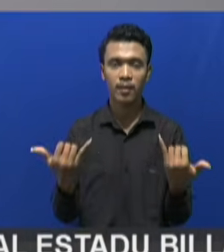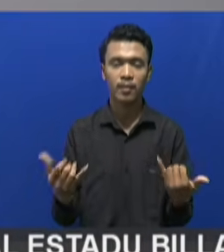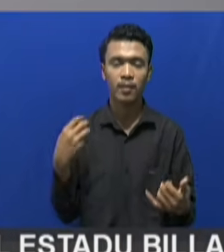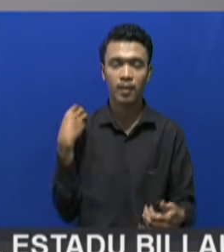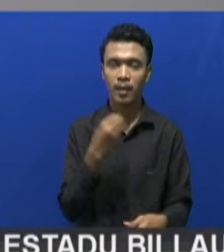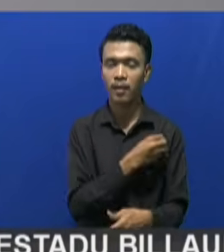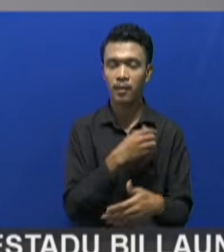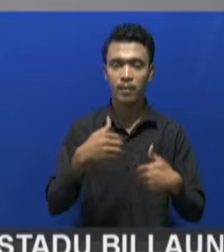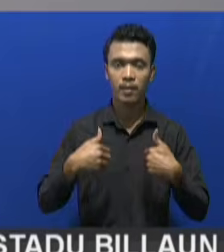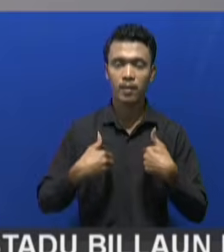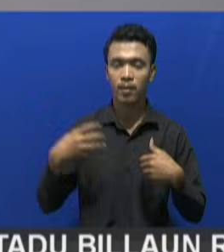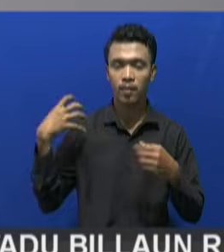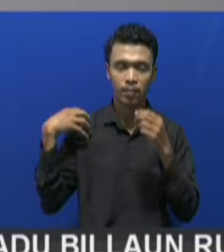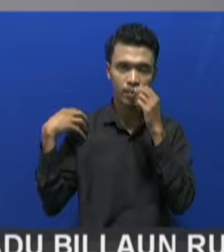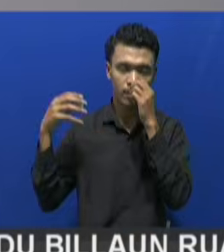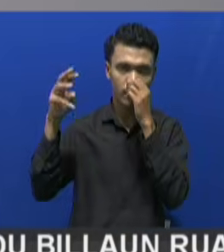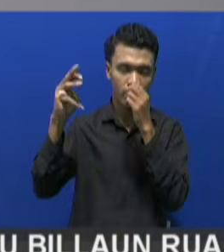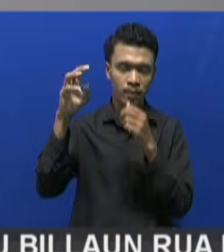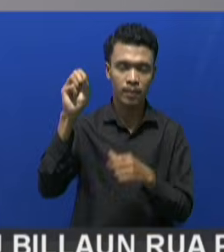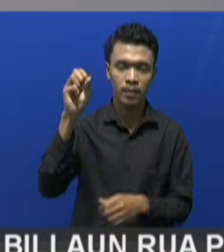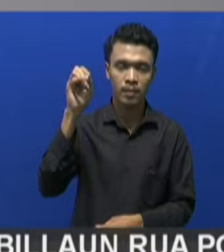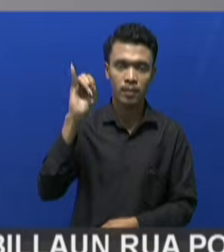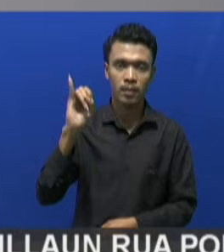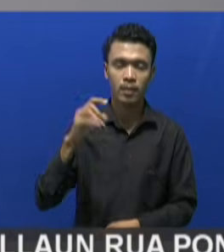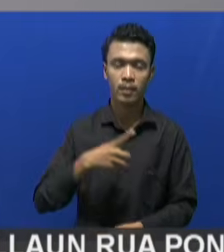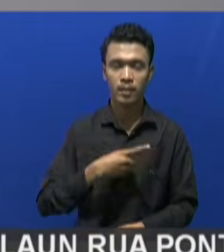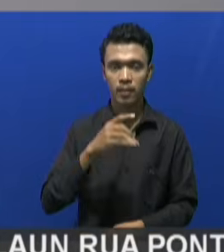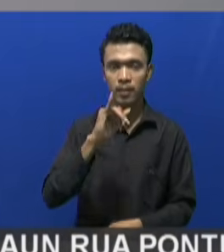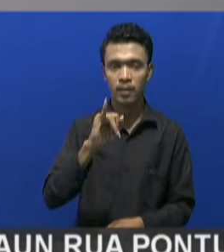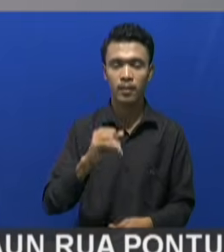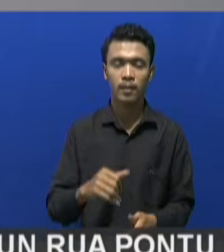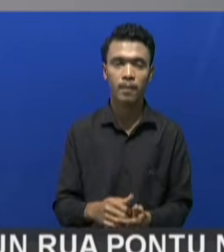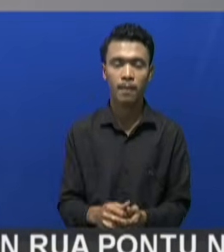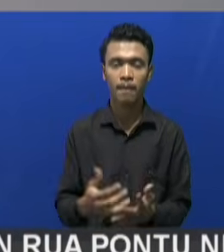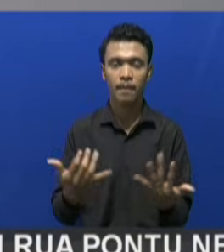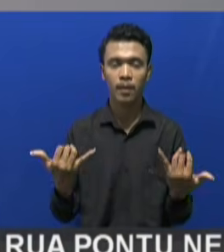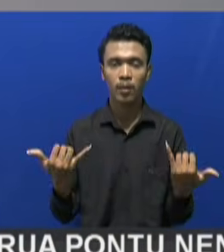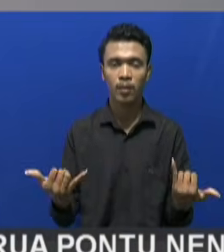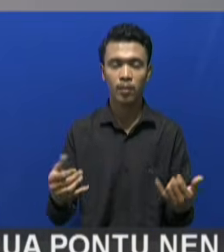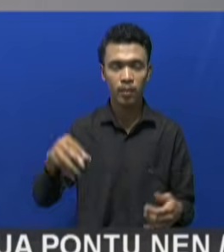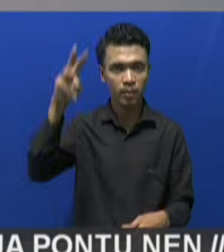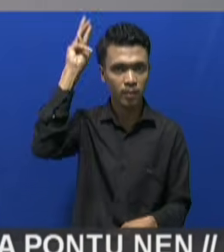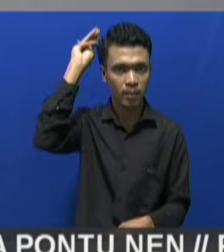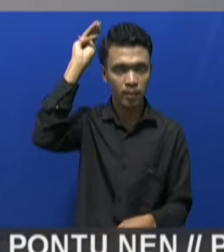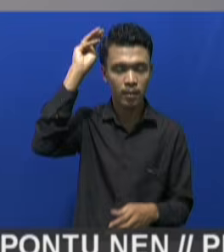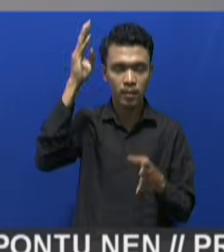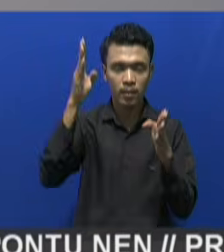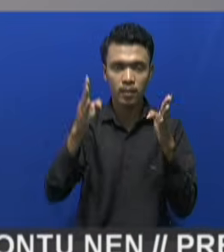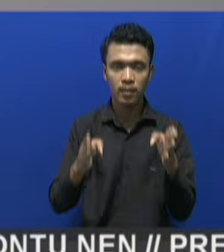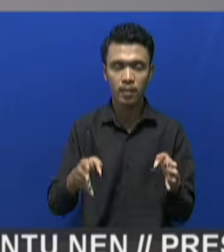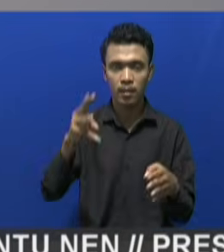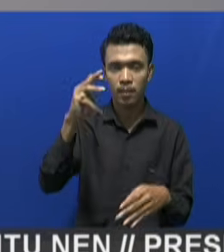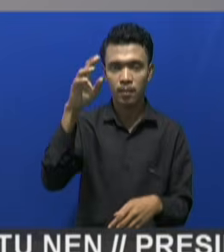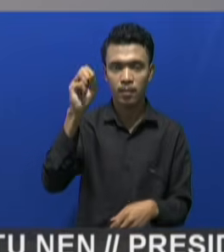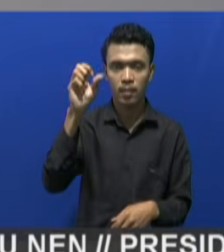ami iha salão MSSI Caicoli Dili. Naturelata Betabo Tiragata Ohim, ministra Solidariedade Social,